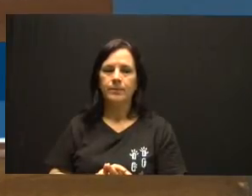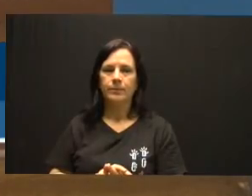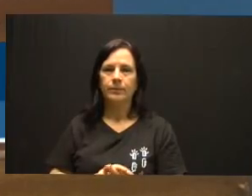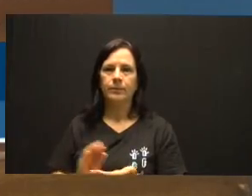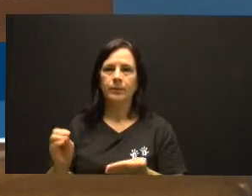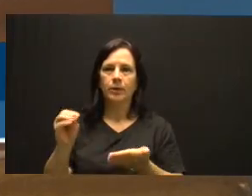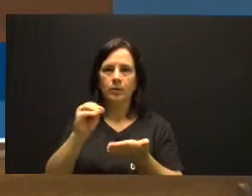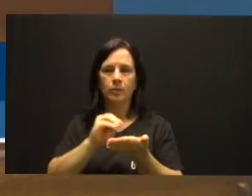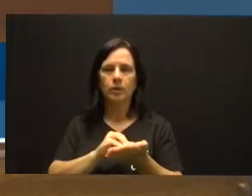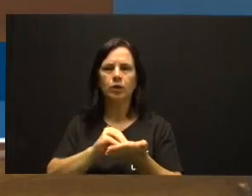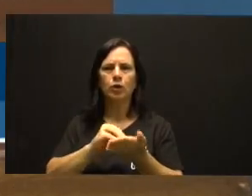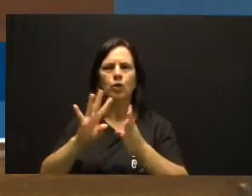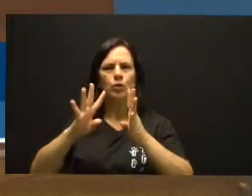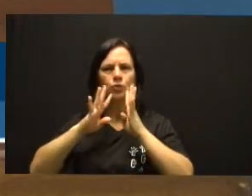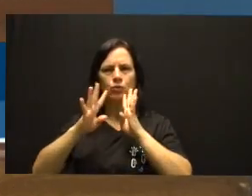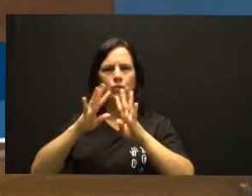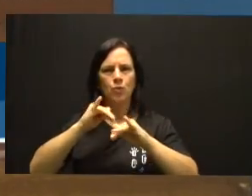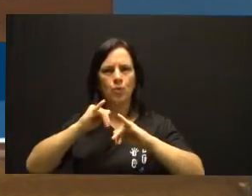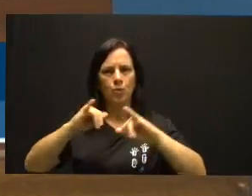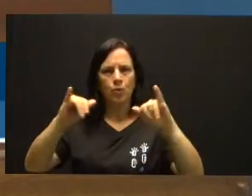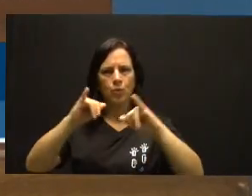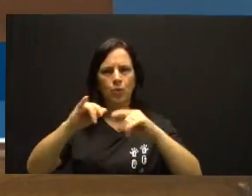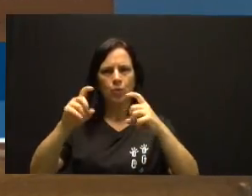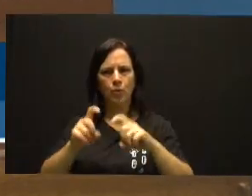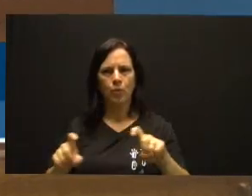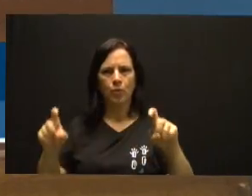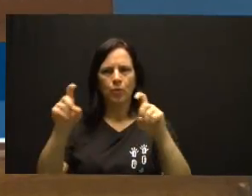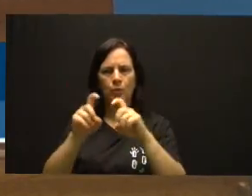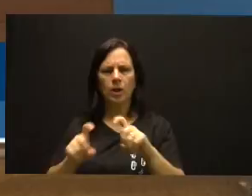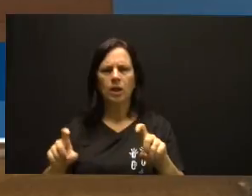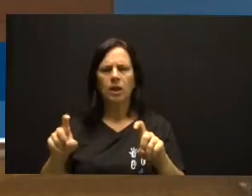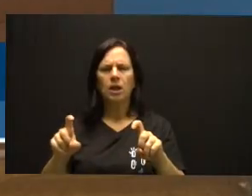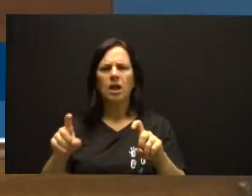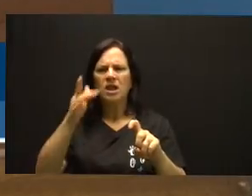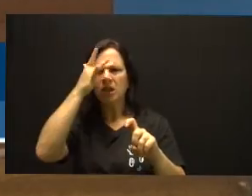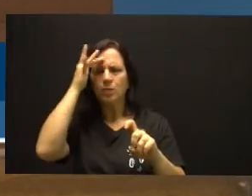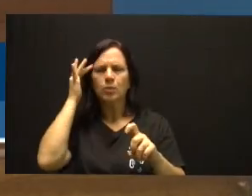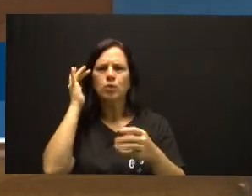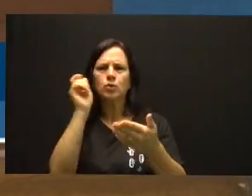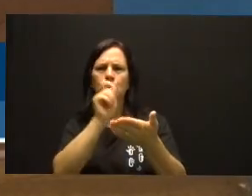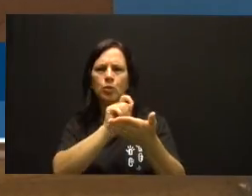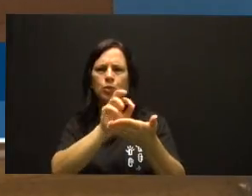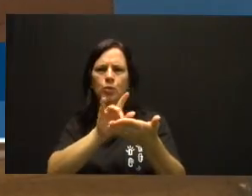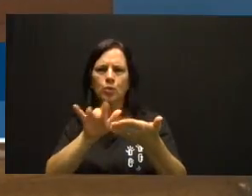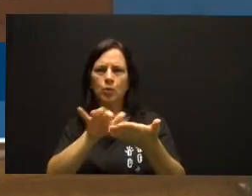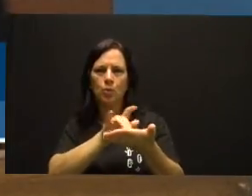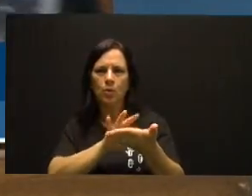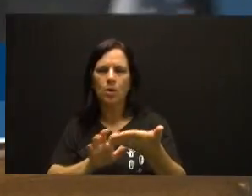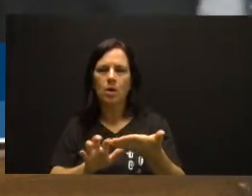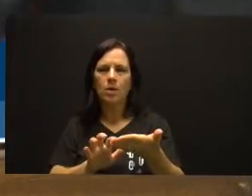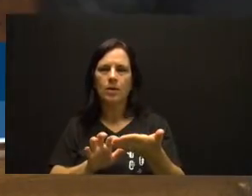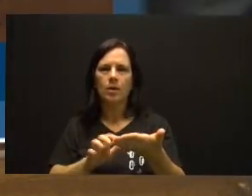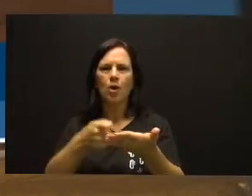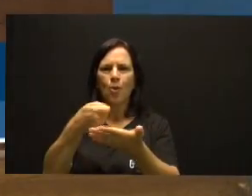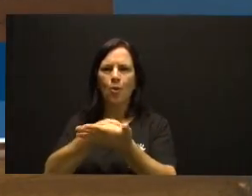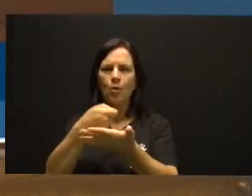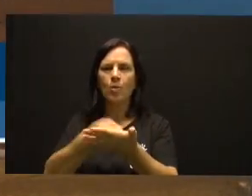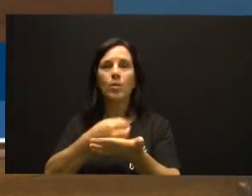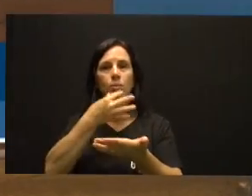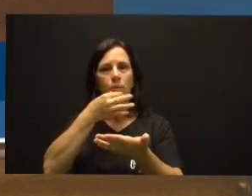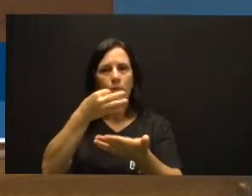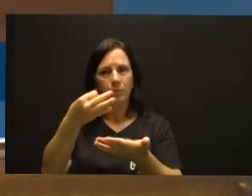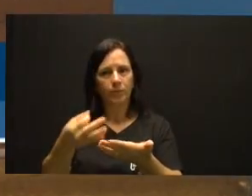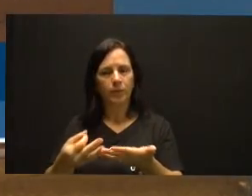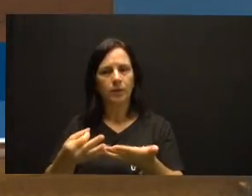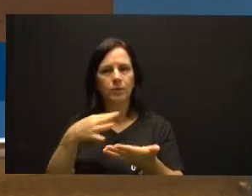Inclusive, através de redes sociais, vejo que relatos de munícipes que nos citam e cobram posição para que